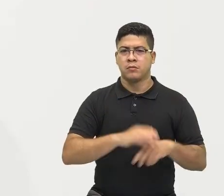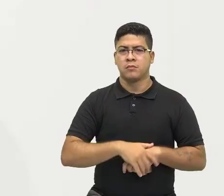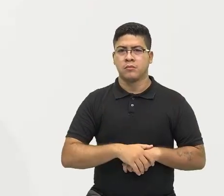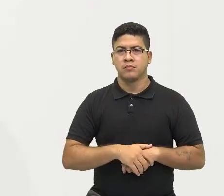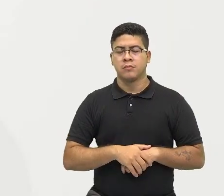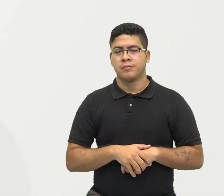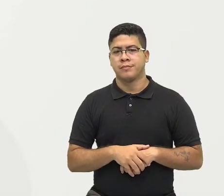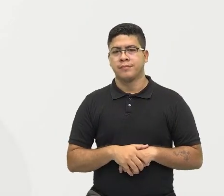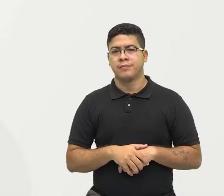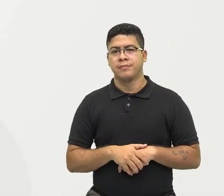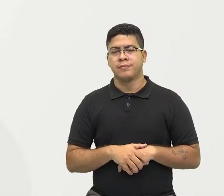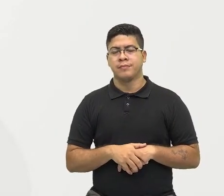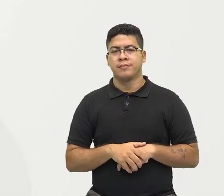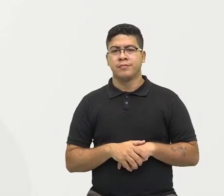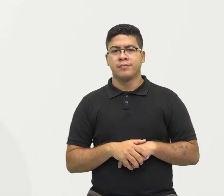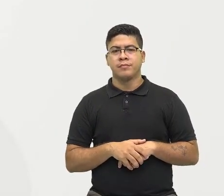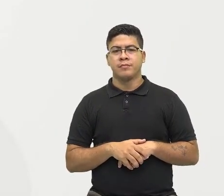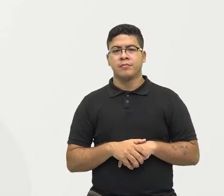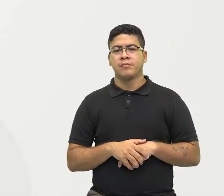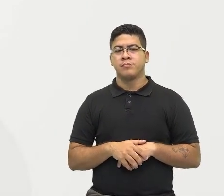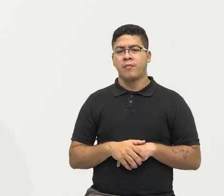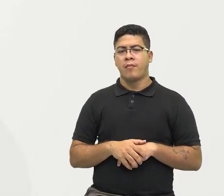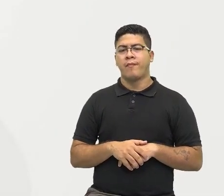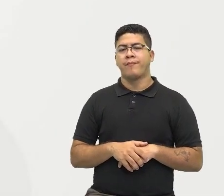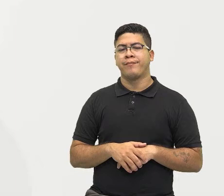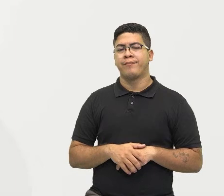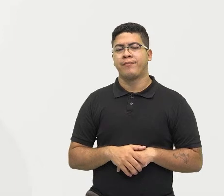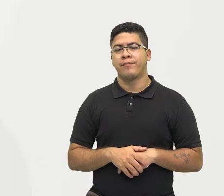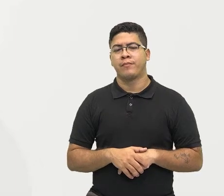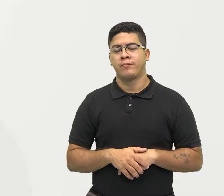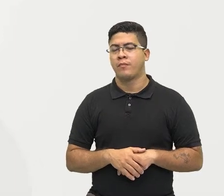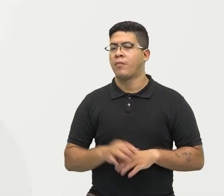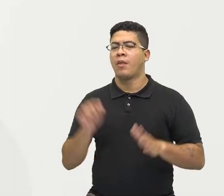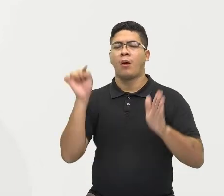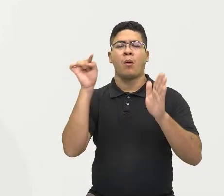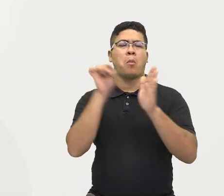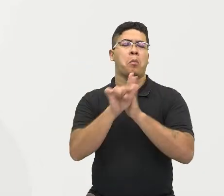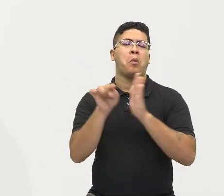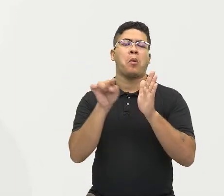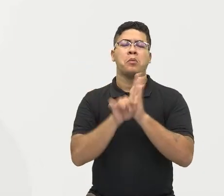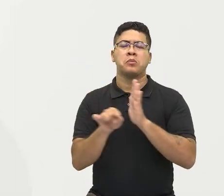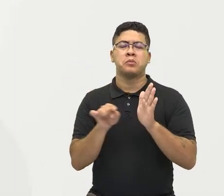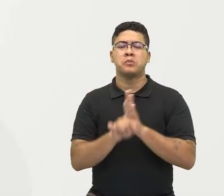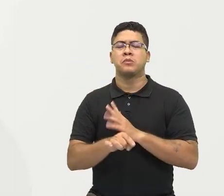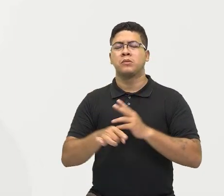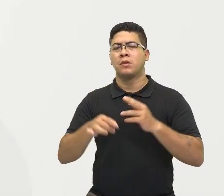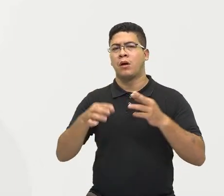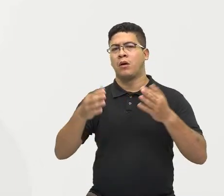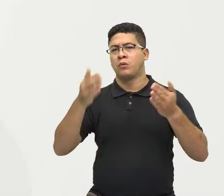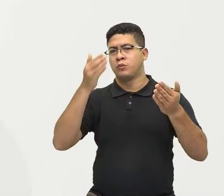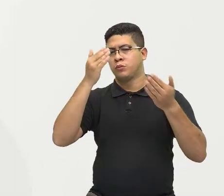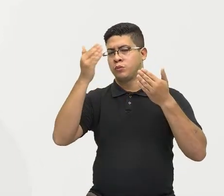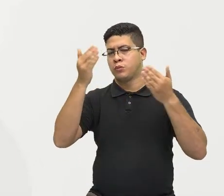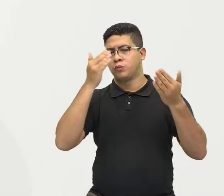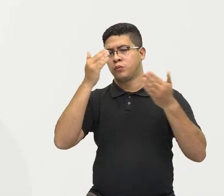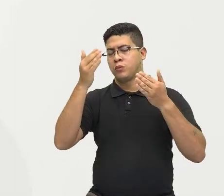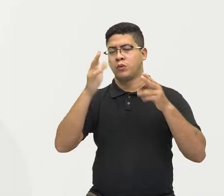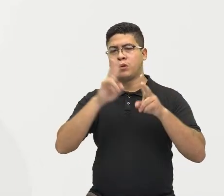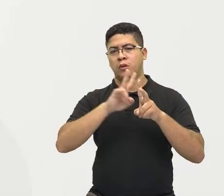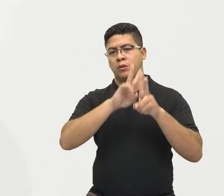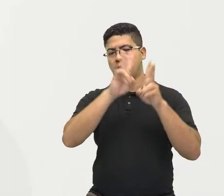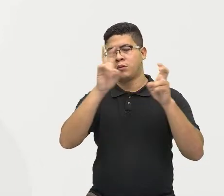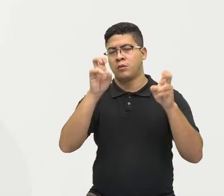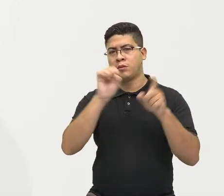Questionamentos e reflexões sobre assuntos sociais polêmicos, que a gente vem, né, falando toda